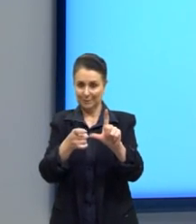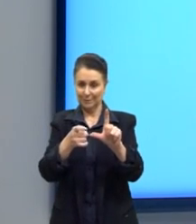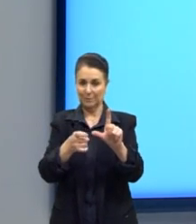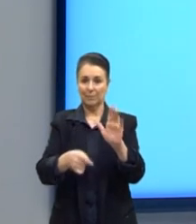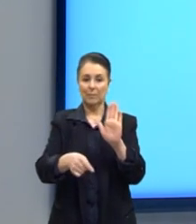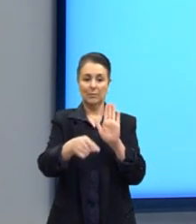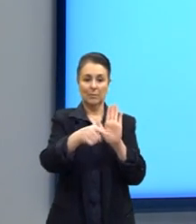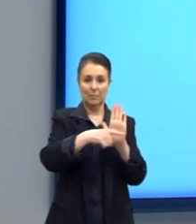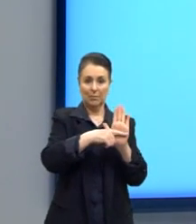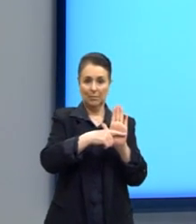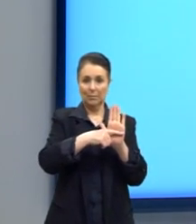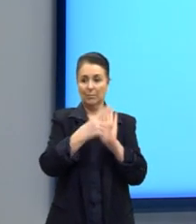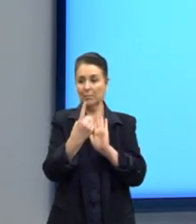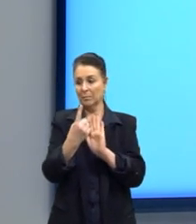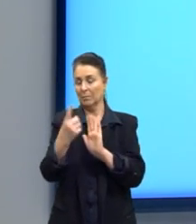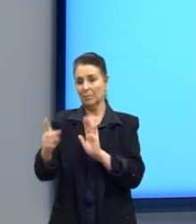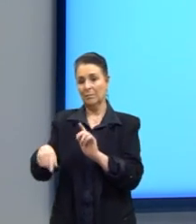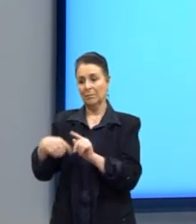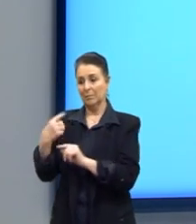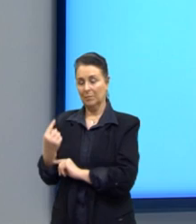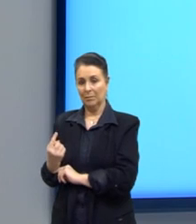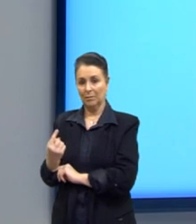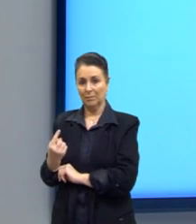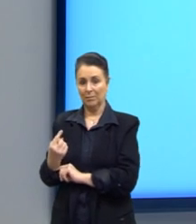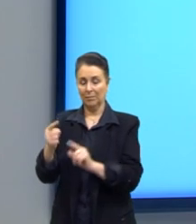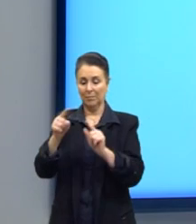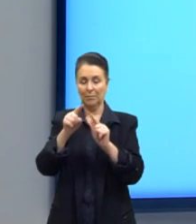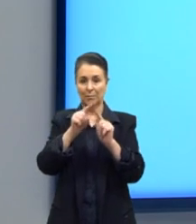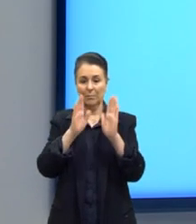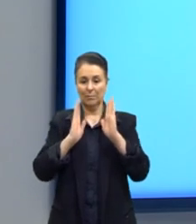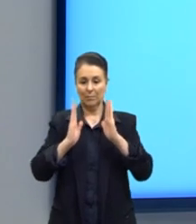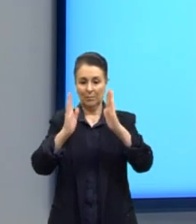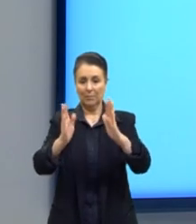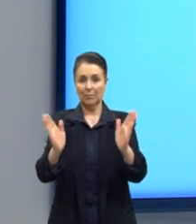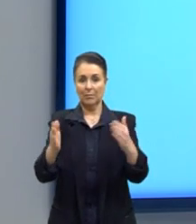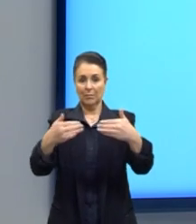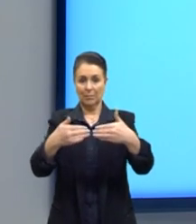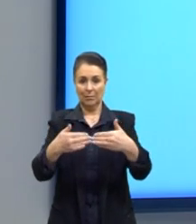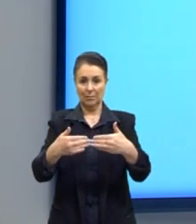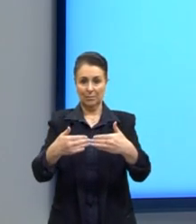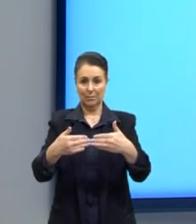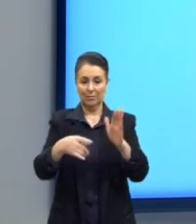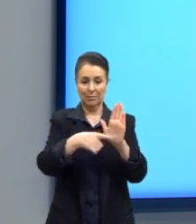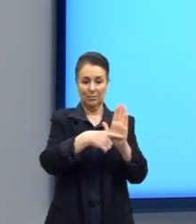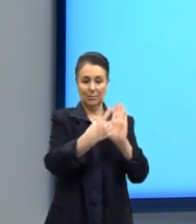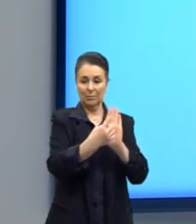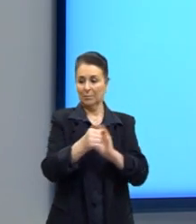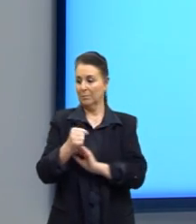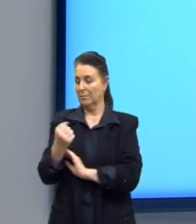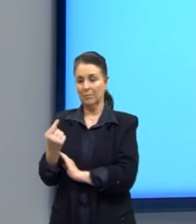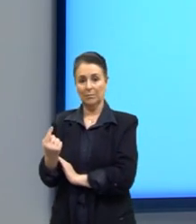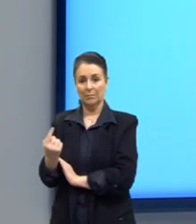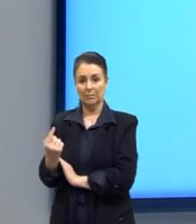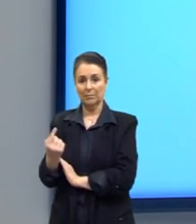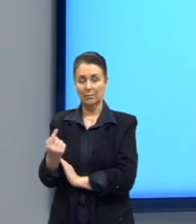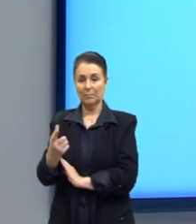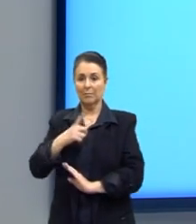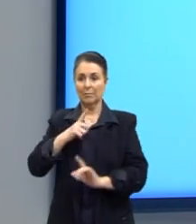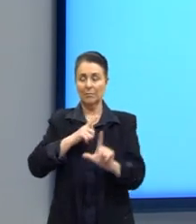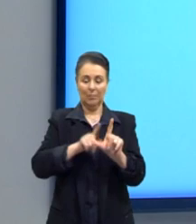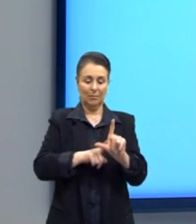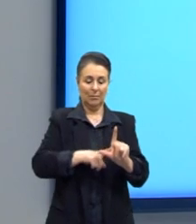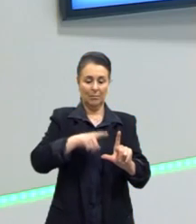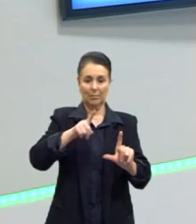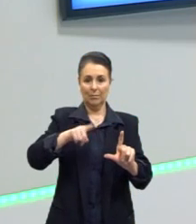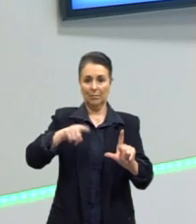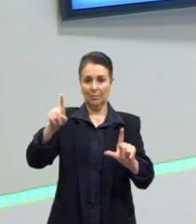a imagem intervalo fechado entre -1 e 1 Aqui nós temos o gráfico